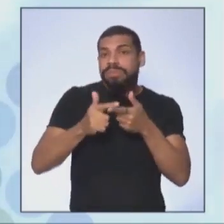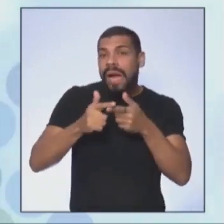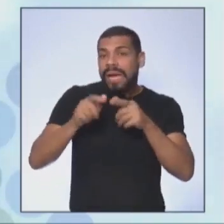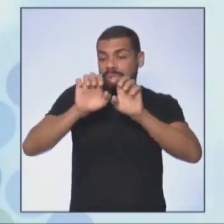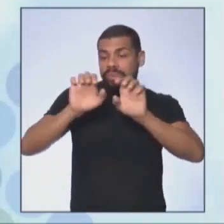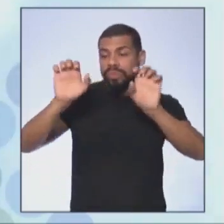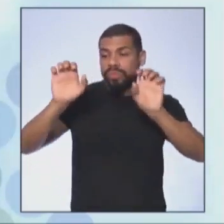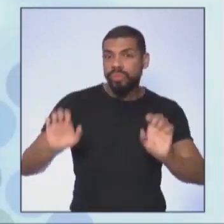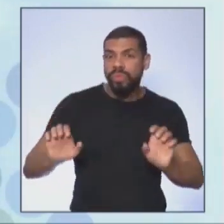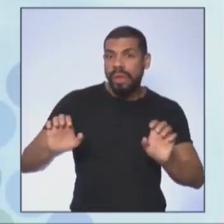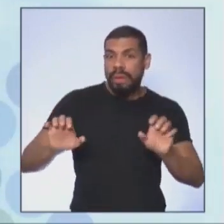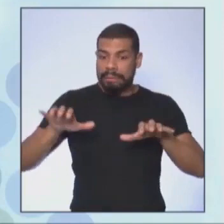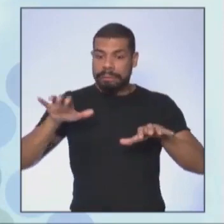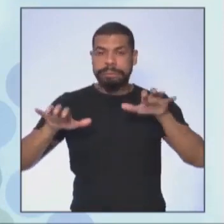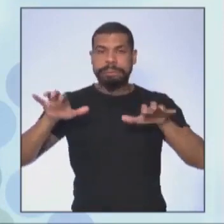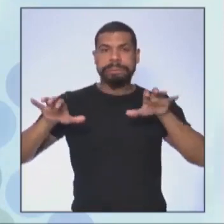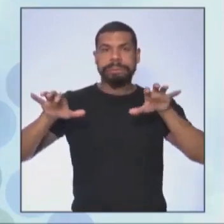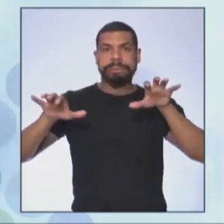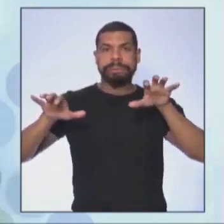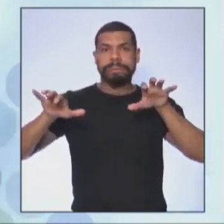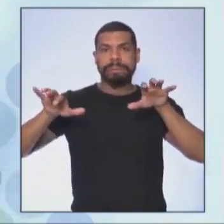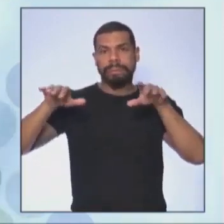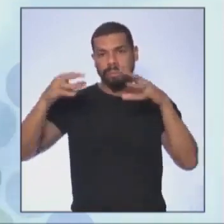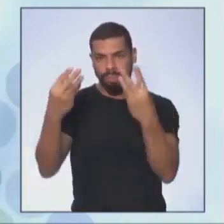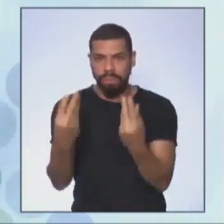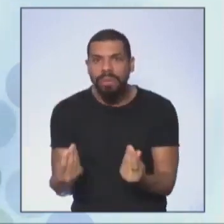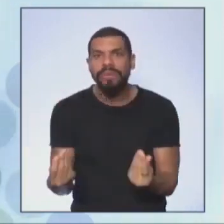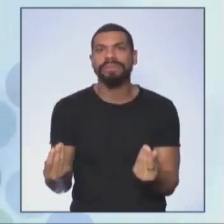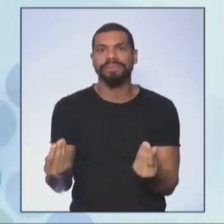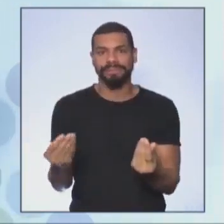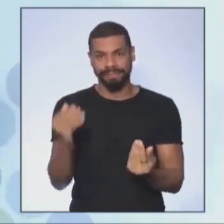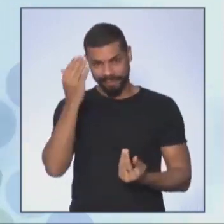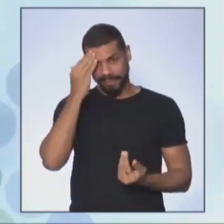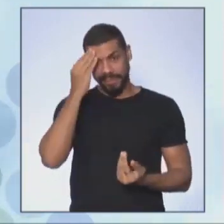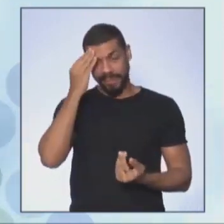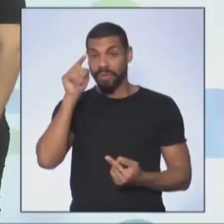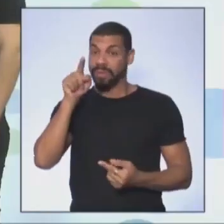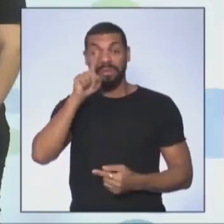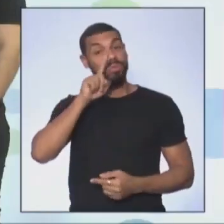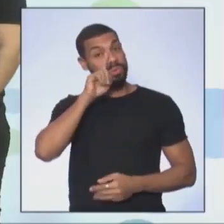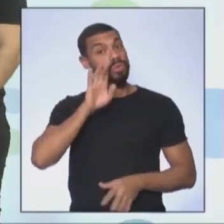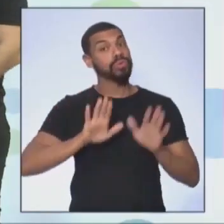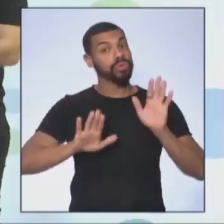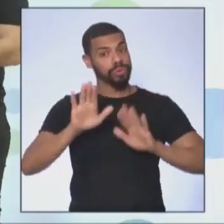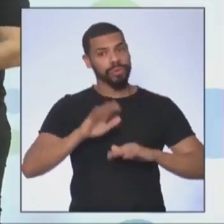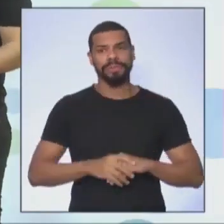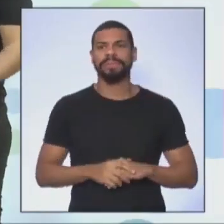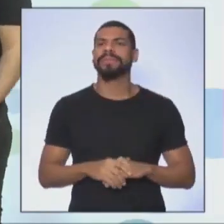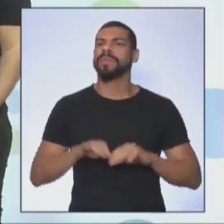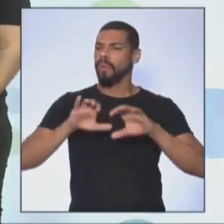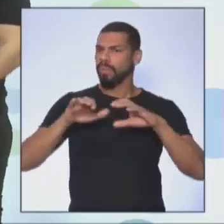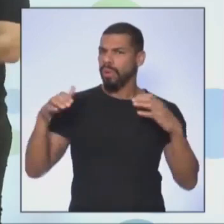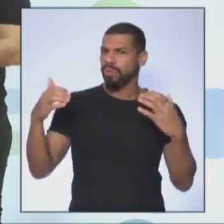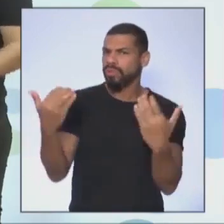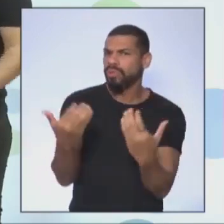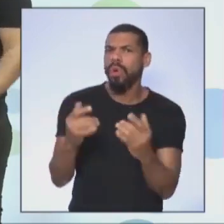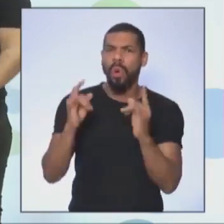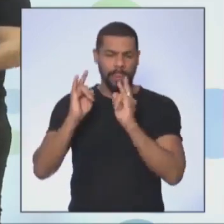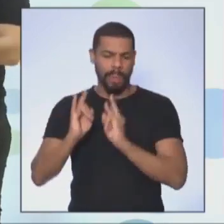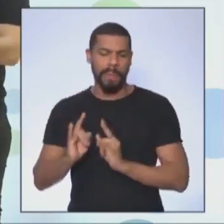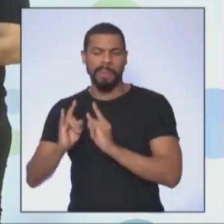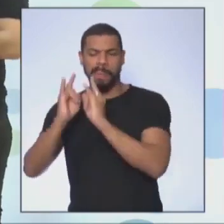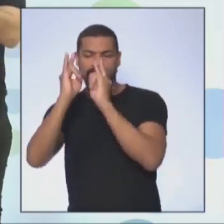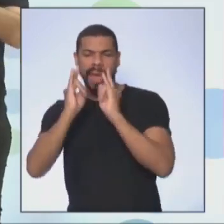acabar tendo problemas na estrutura. Então, para muitas coisas tem que tomar esse cuidado. Isso serve para estádio, para prédio,